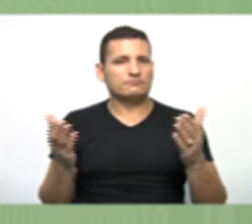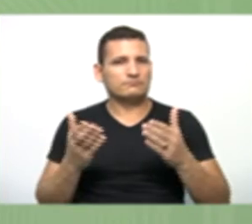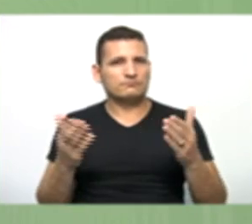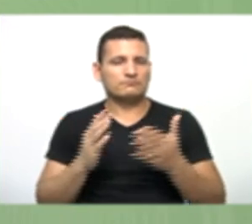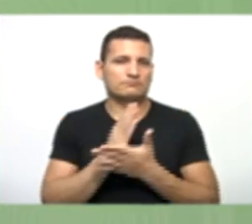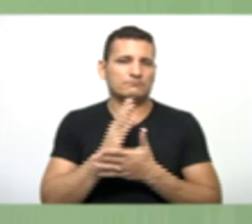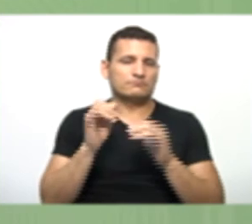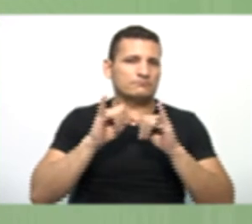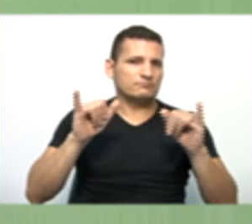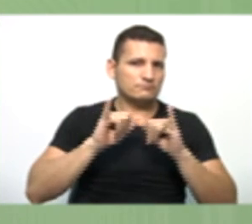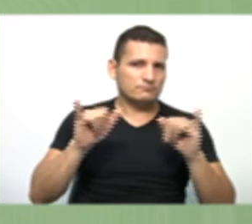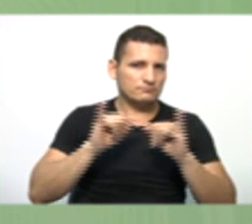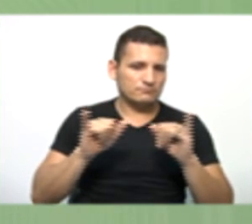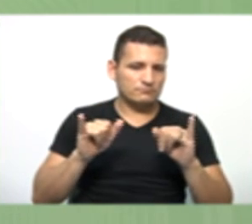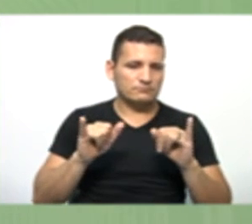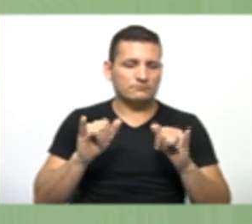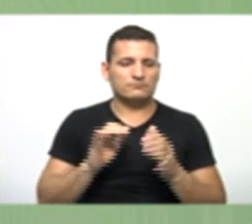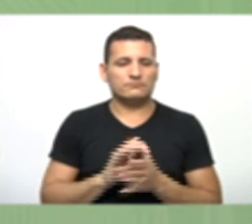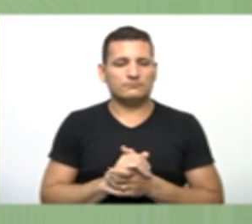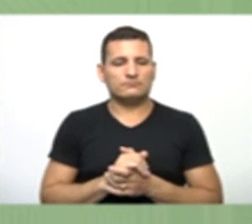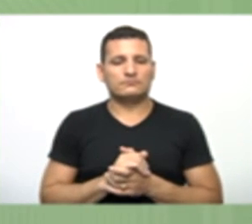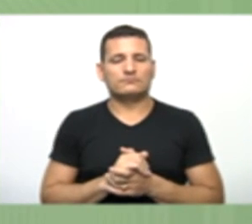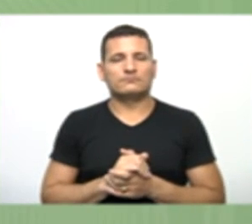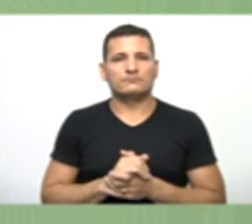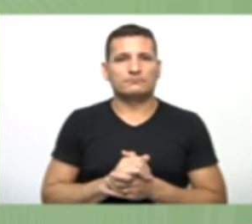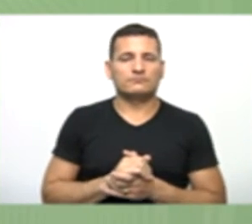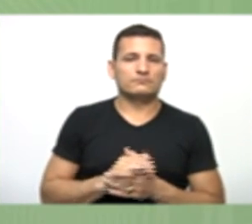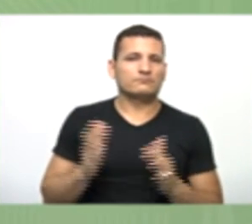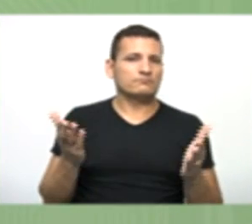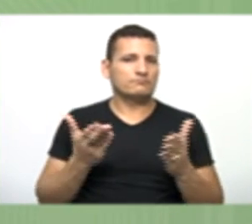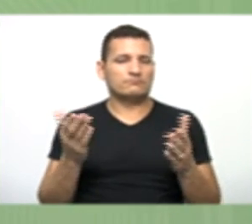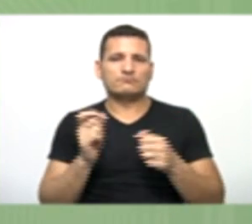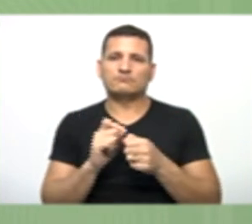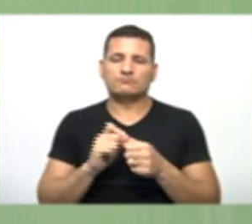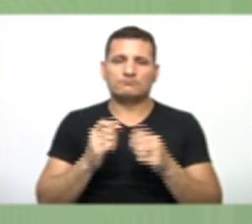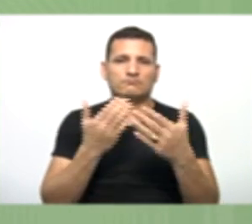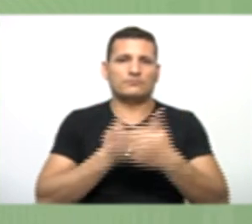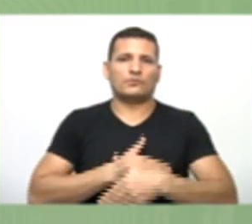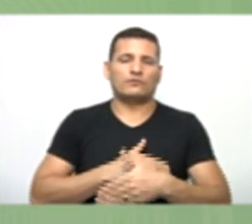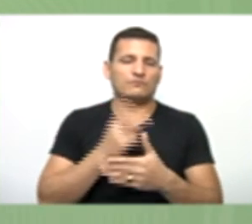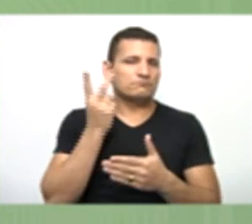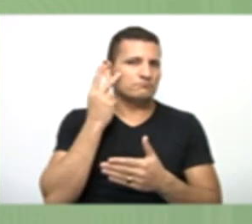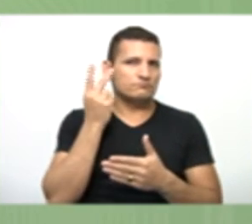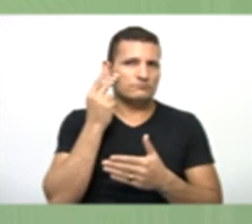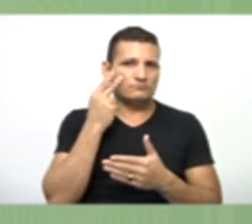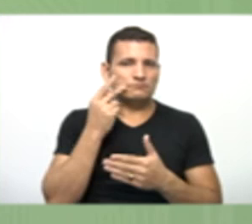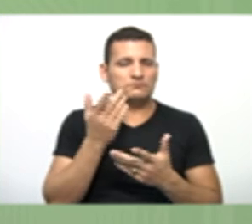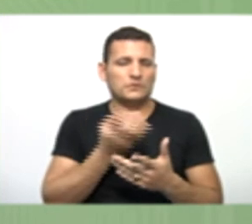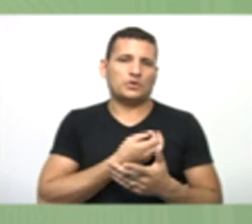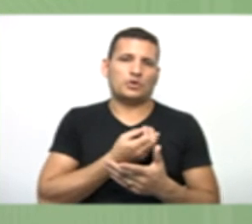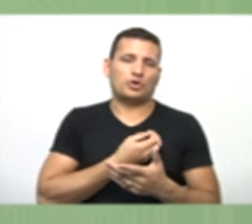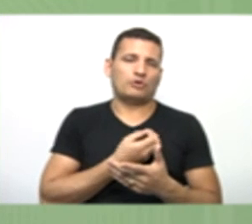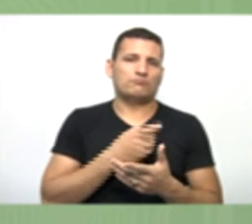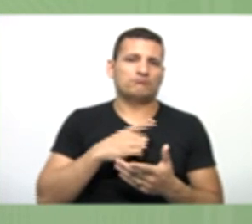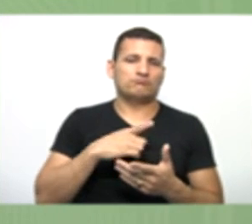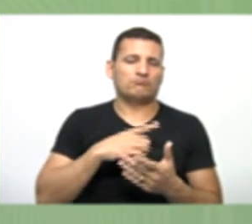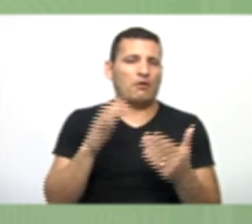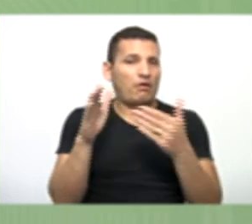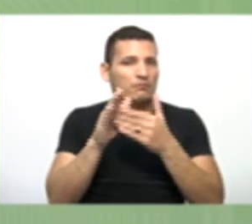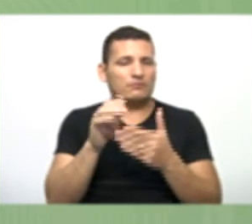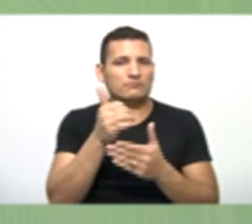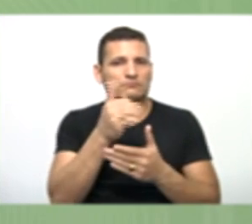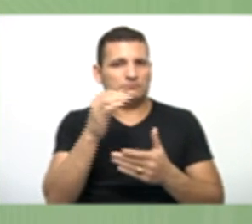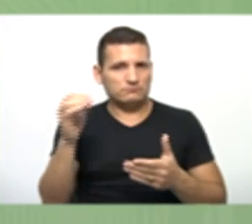nossas provas, certo, Rafael? Exatamente. Então, hoje fazendo a prova regular, que vale de 0 a 100, com peso de